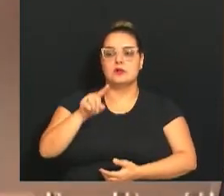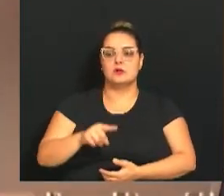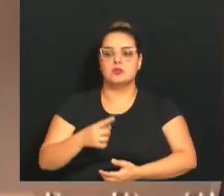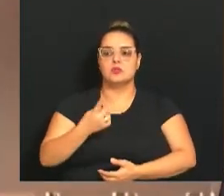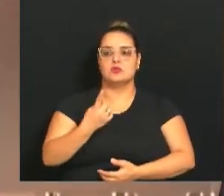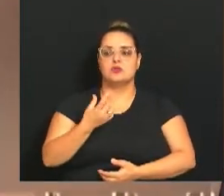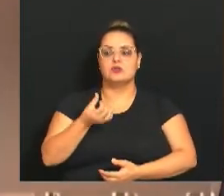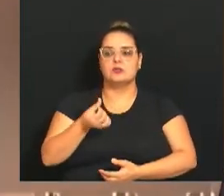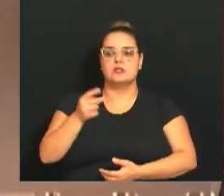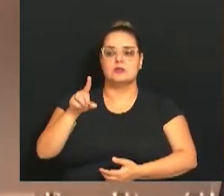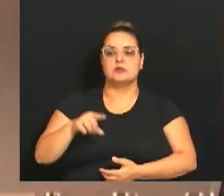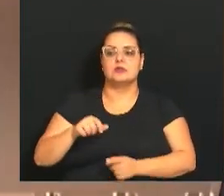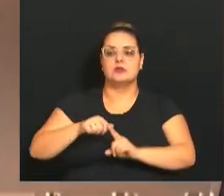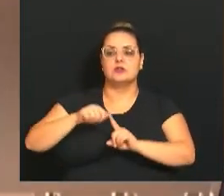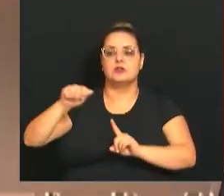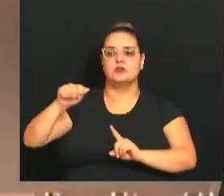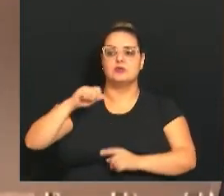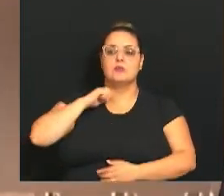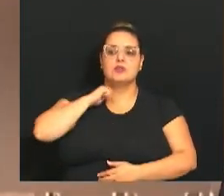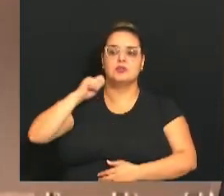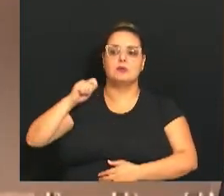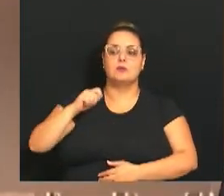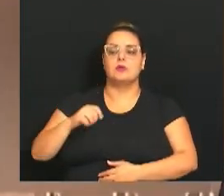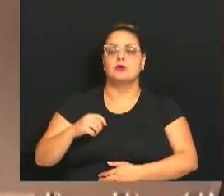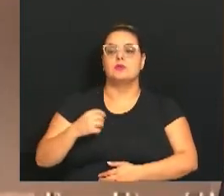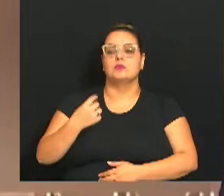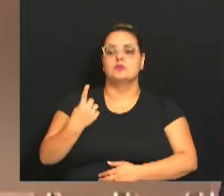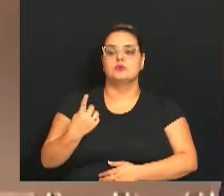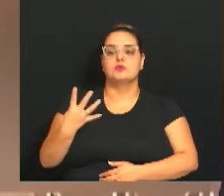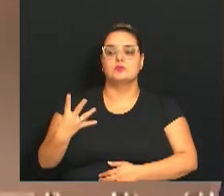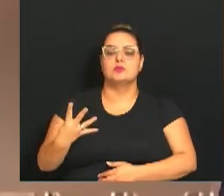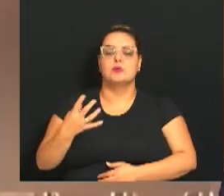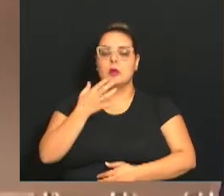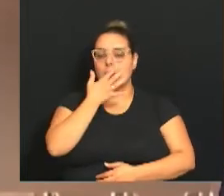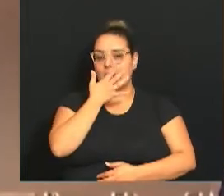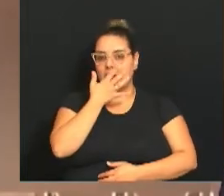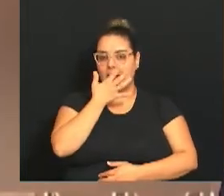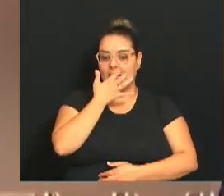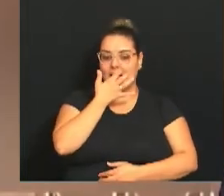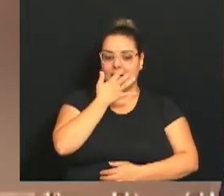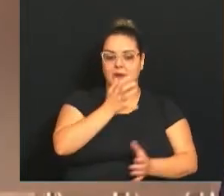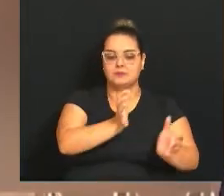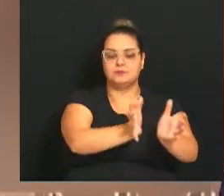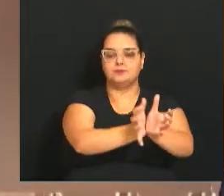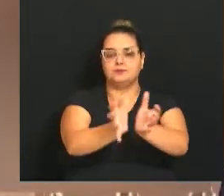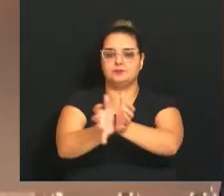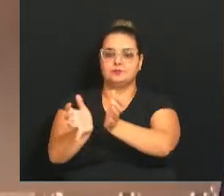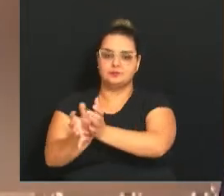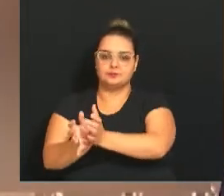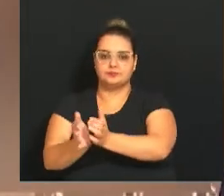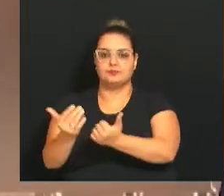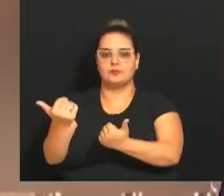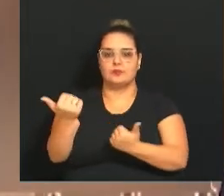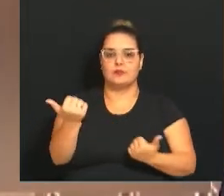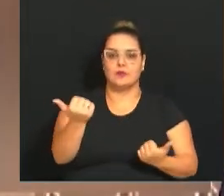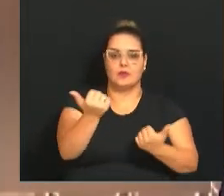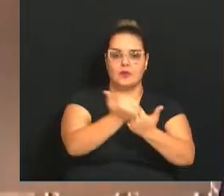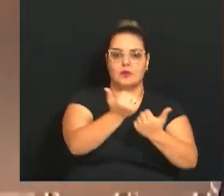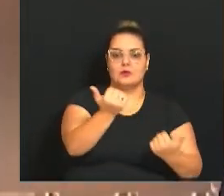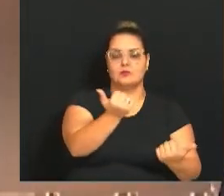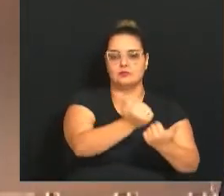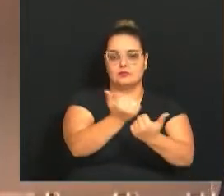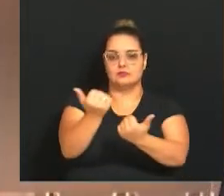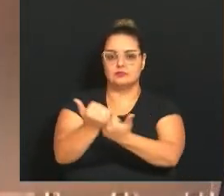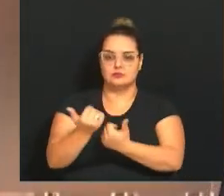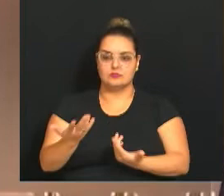de 2014, que fixa as atribuições dos cargos em comissão, que especifica e das outras providências,